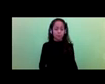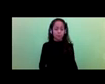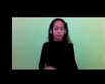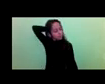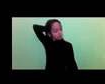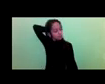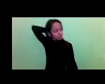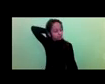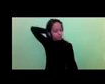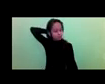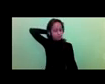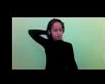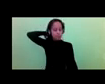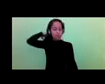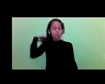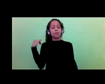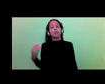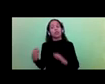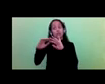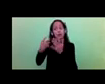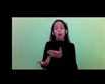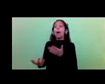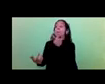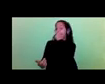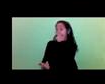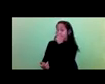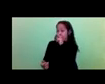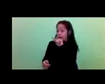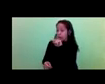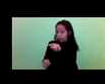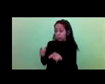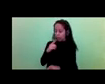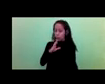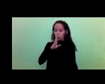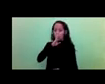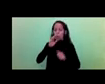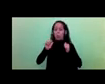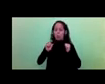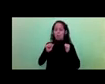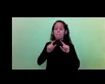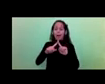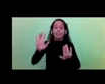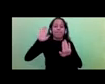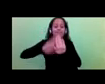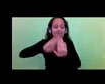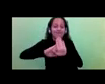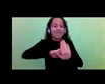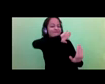é uma instituição aparentemente neutra que esconde uma profunda disputa ideológica.